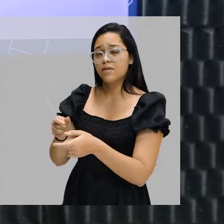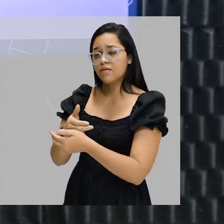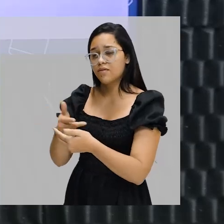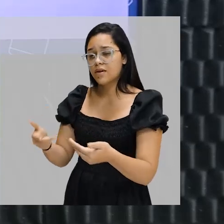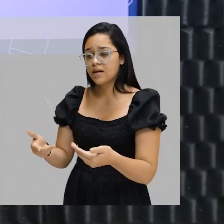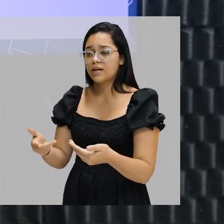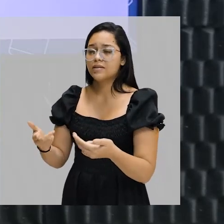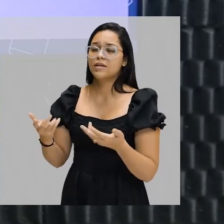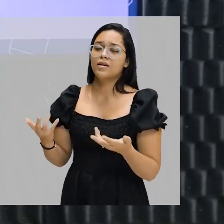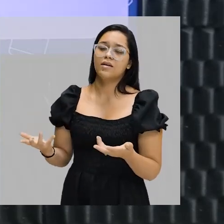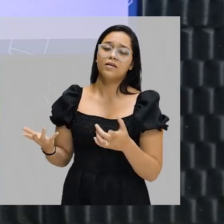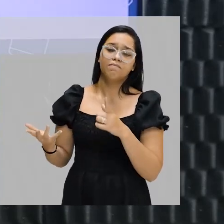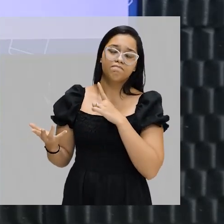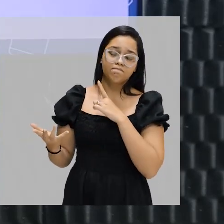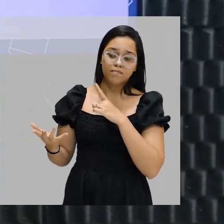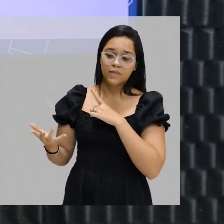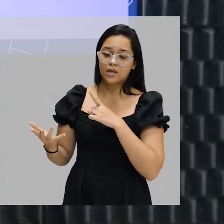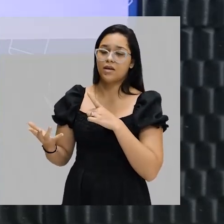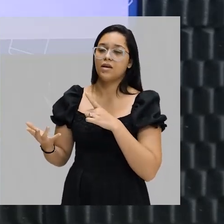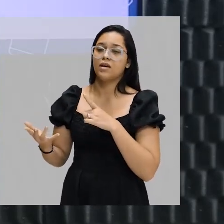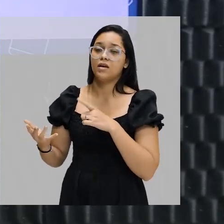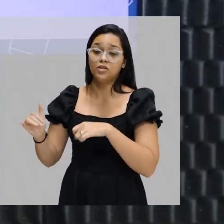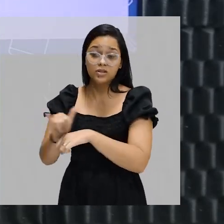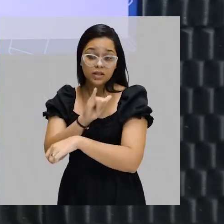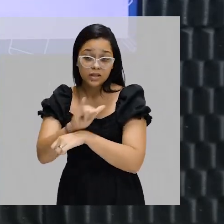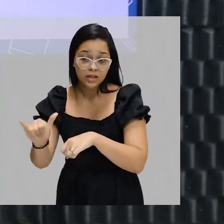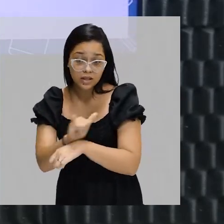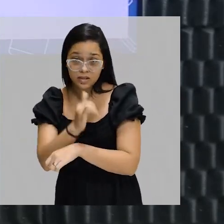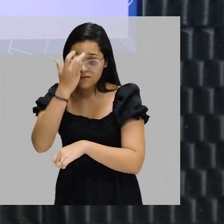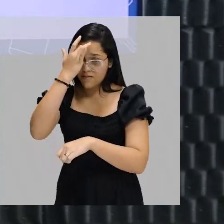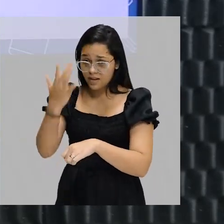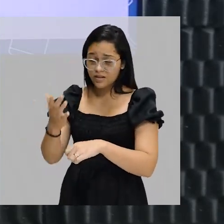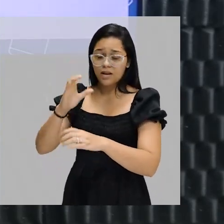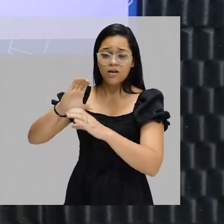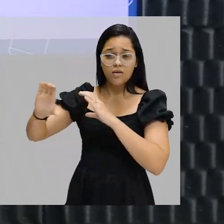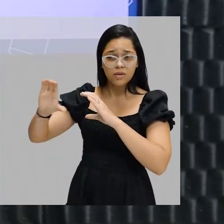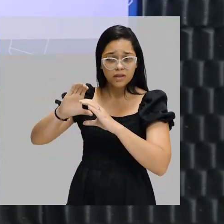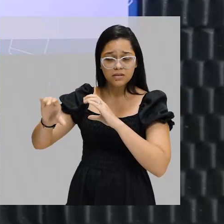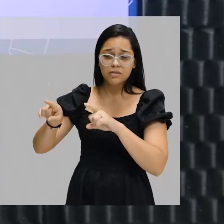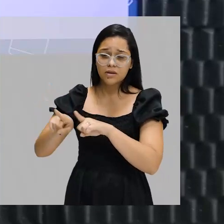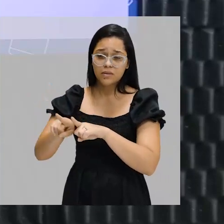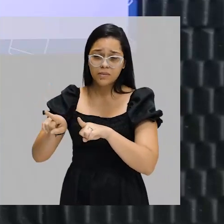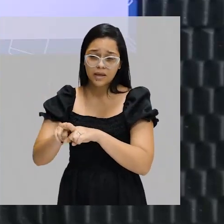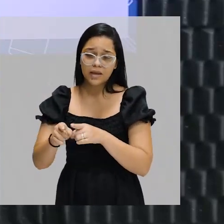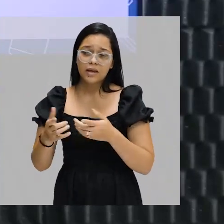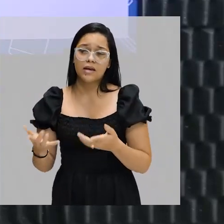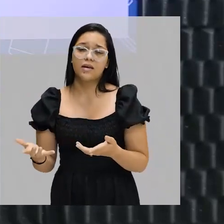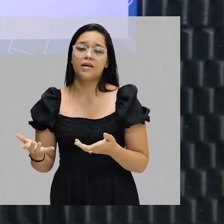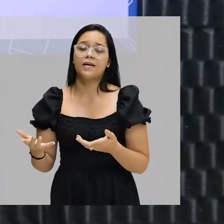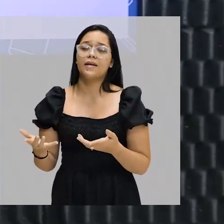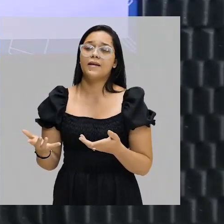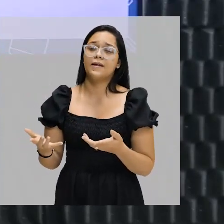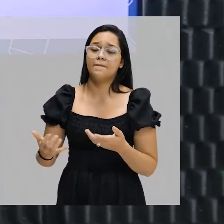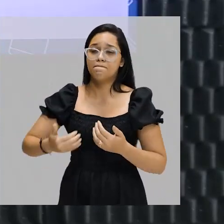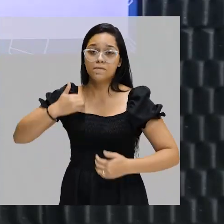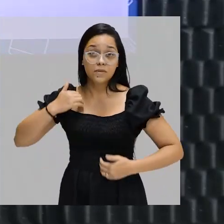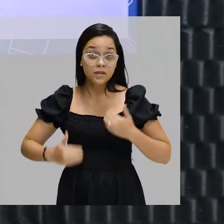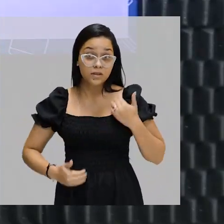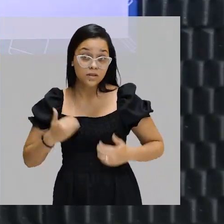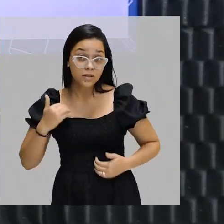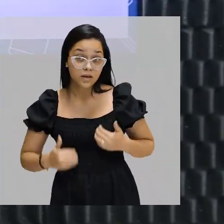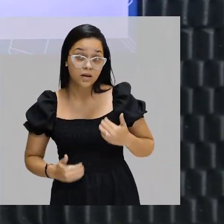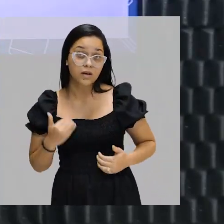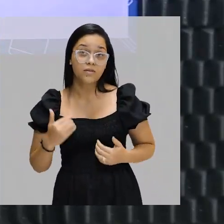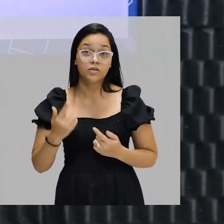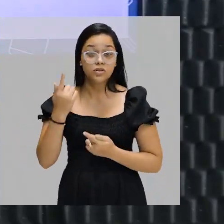uma série de recursos que facilitam a nossa comunicação também na linguagem corporal na